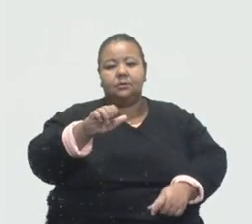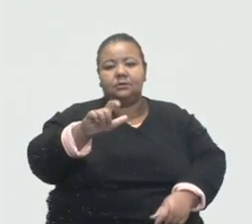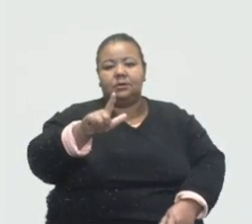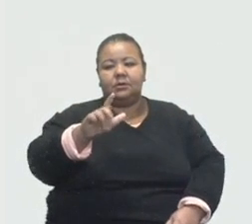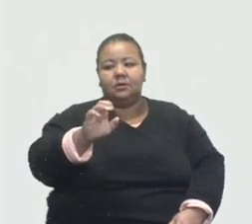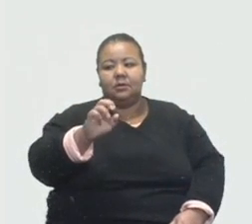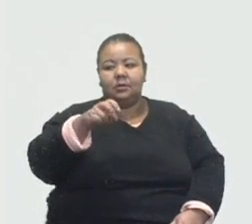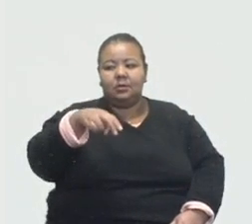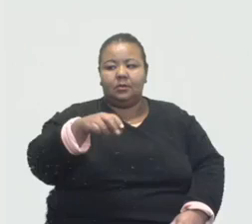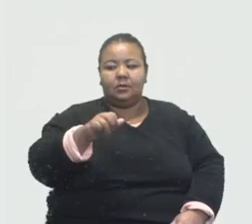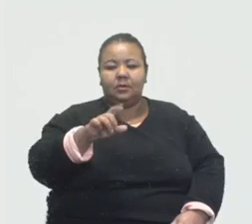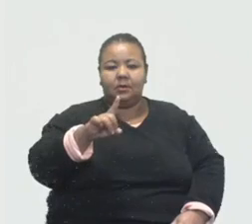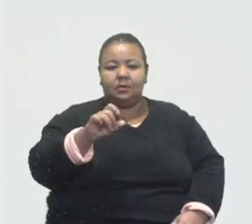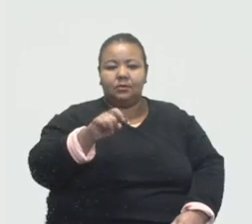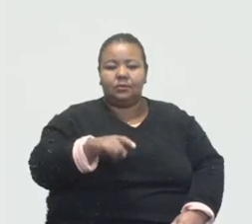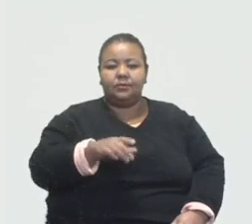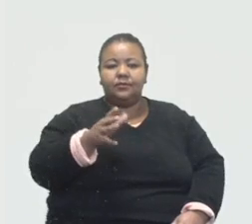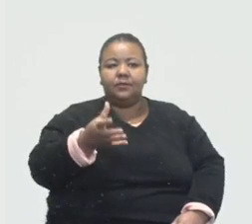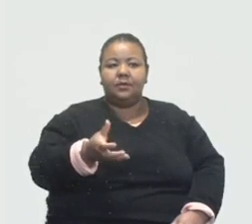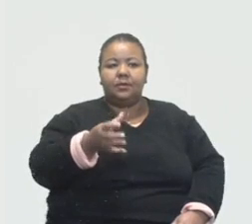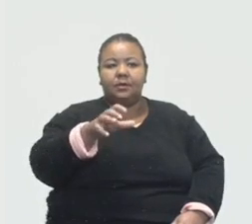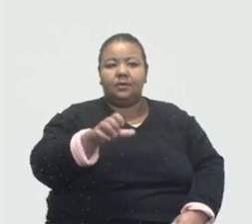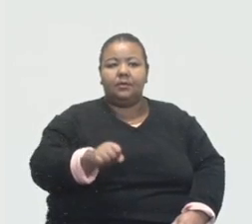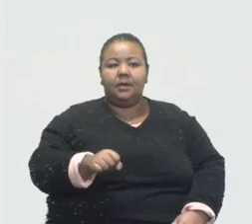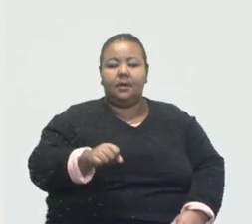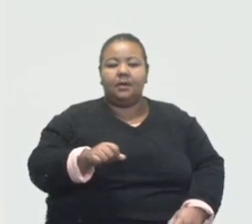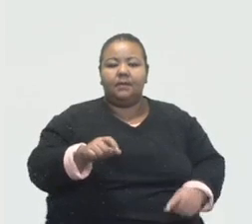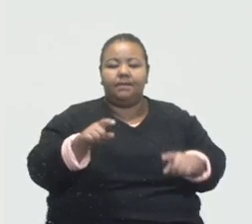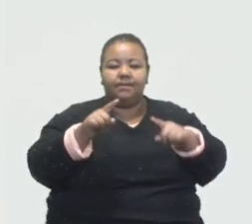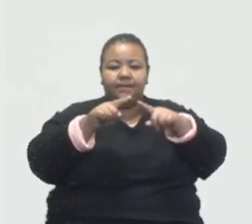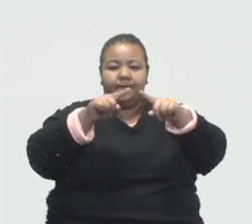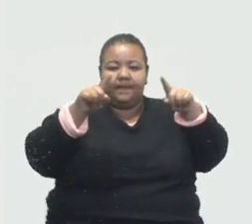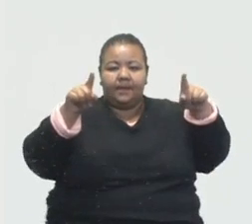o sistema, agora pegando a matriz ampliada,